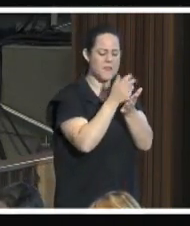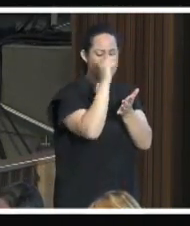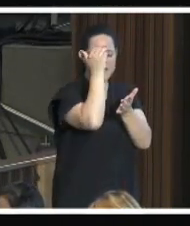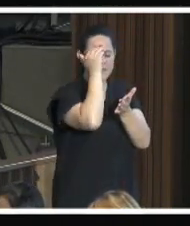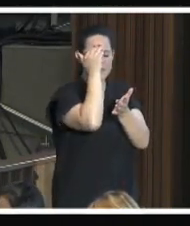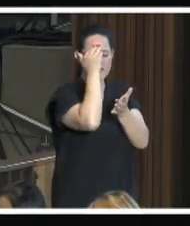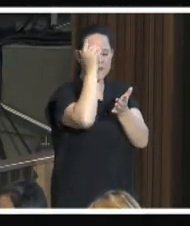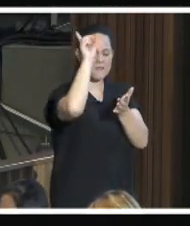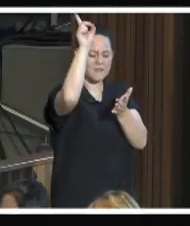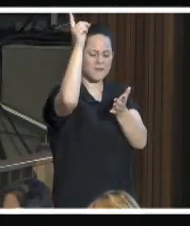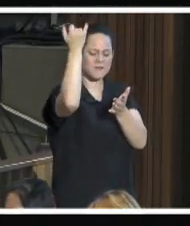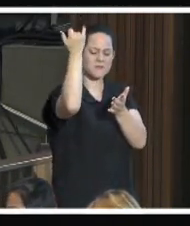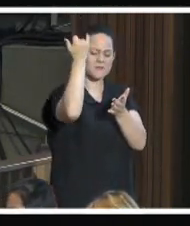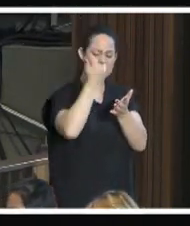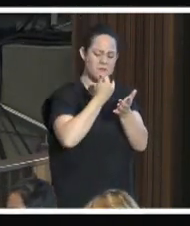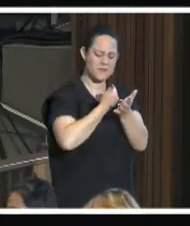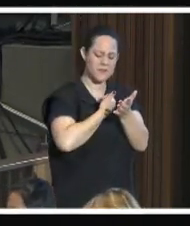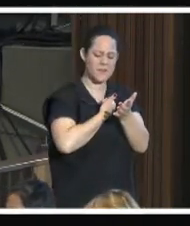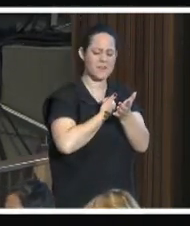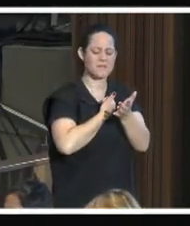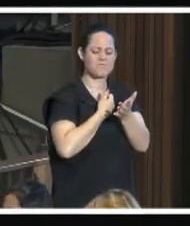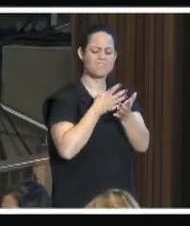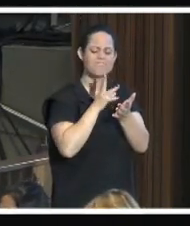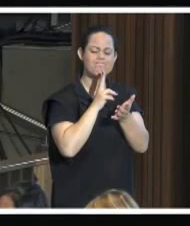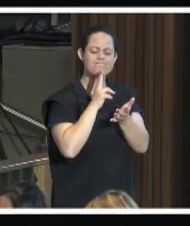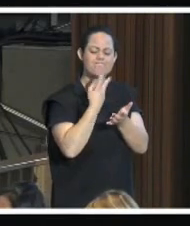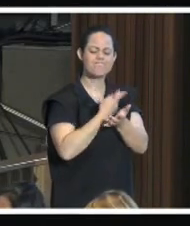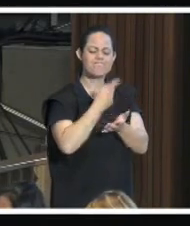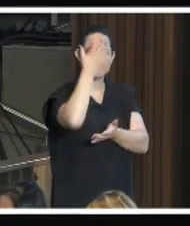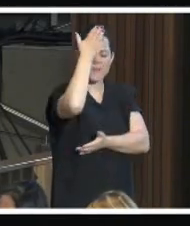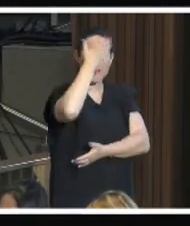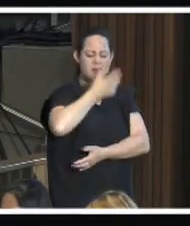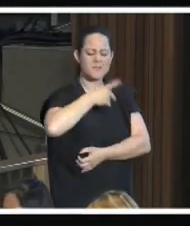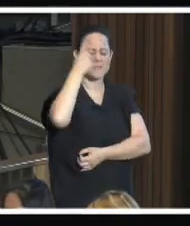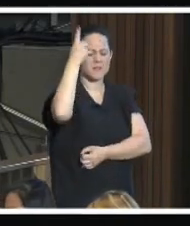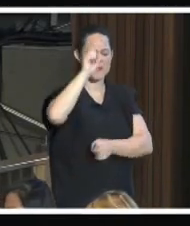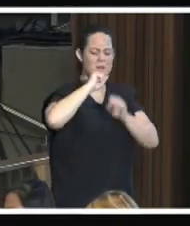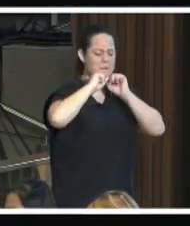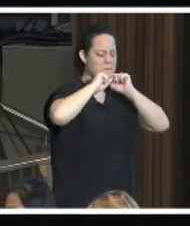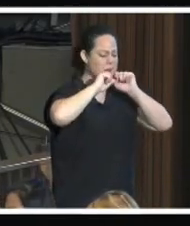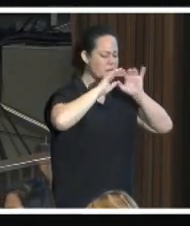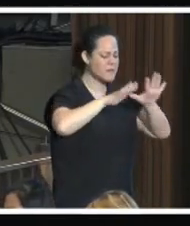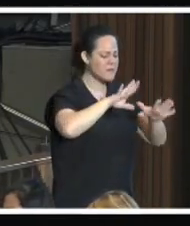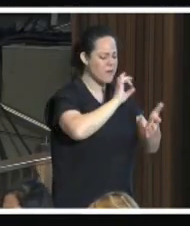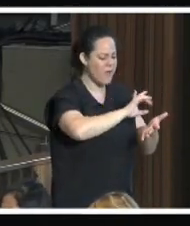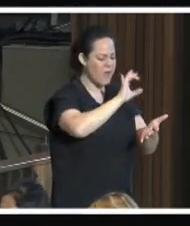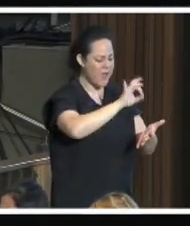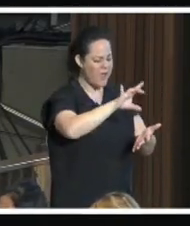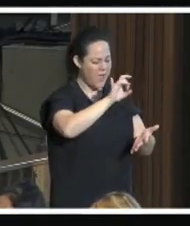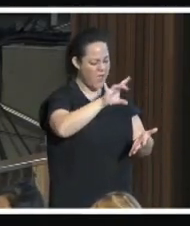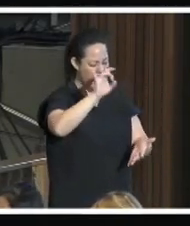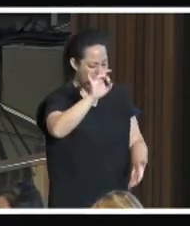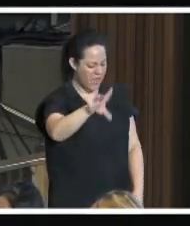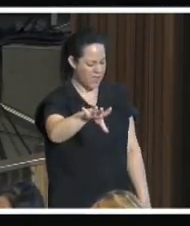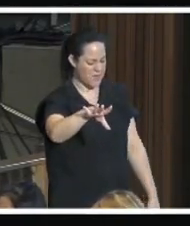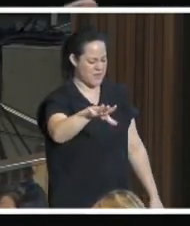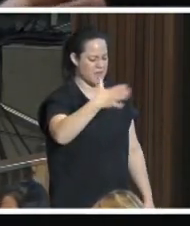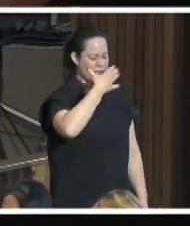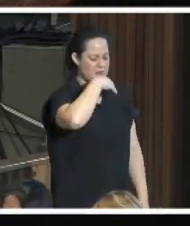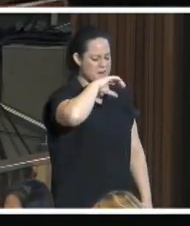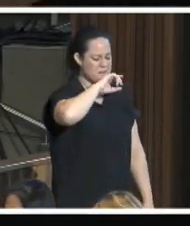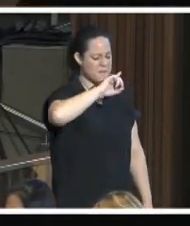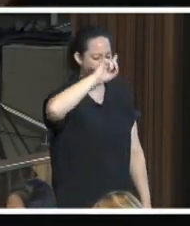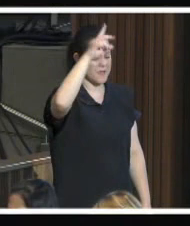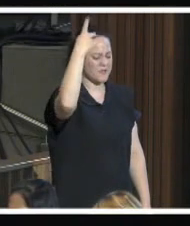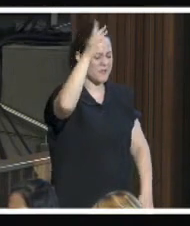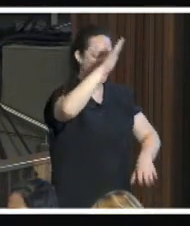do Senhor e reconhecer a tua presença. Abençoa cada uma delas. Ó Pai, coloca a tua mão